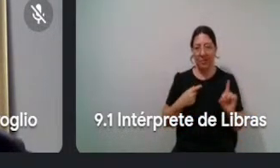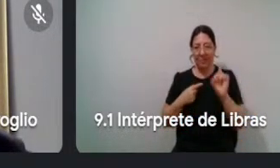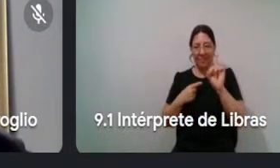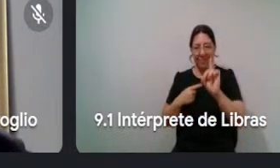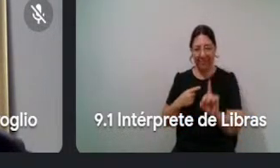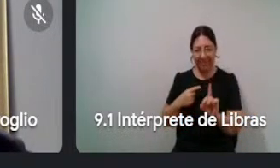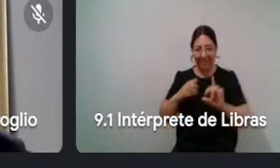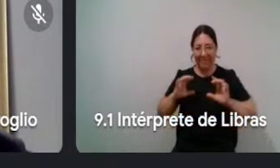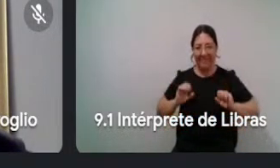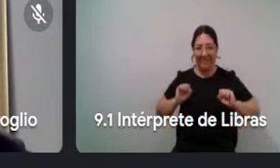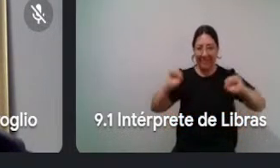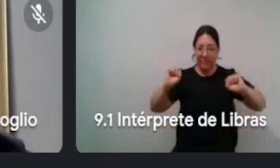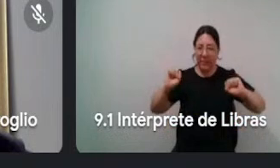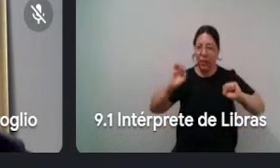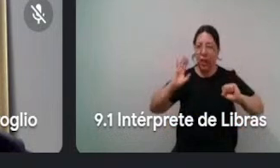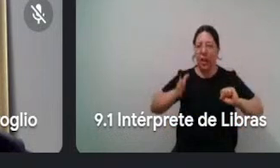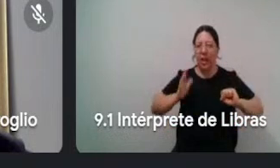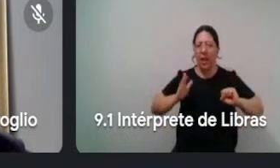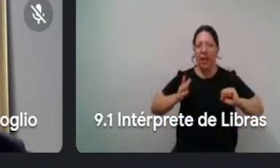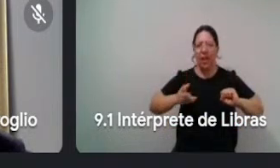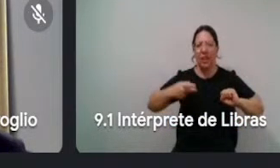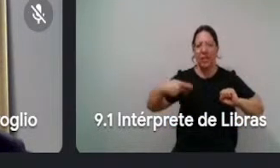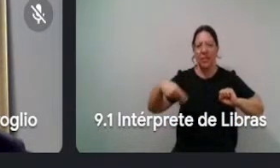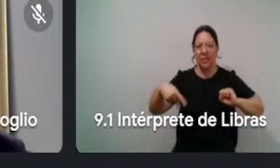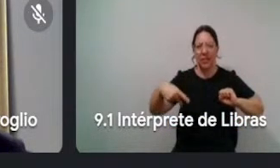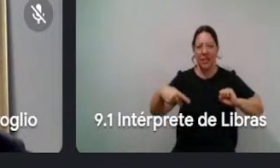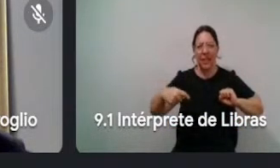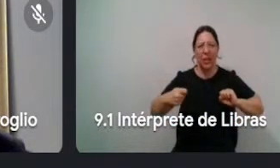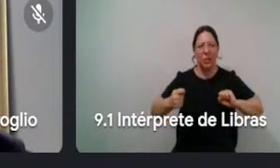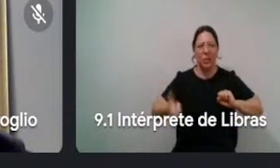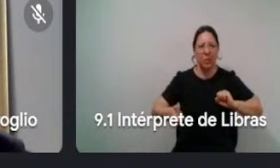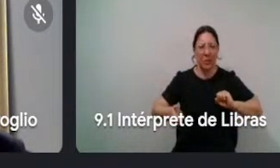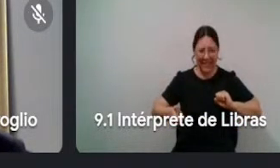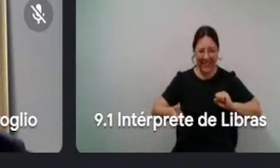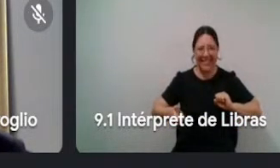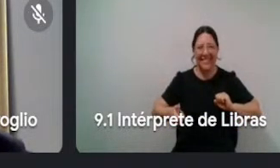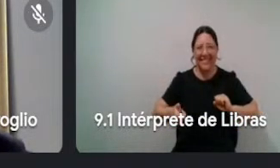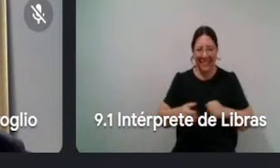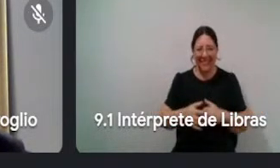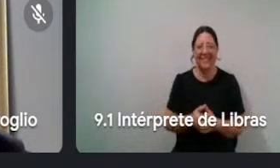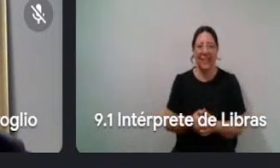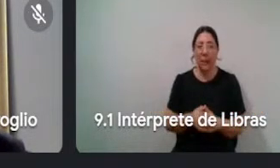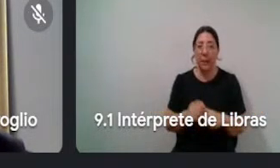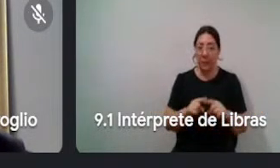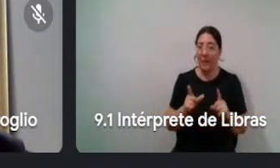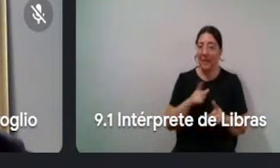automático, viu? Dada a eficiência do pessoal com os acessórios, viu? De fato,